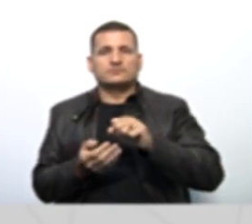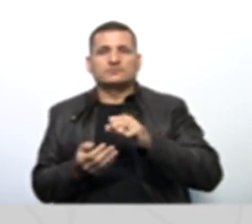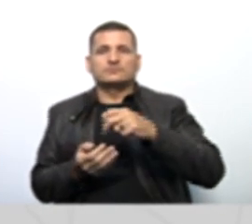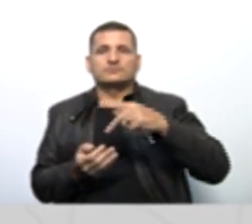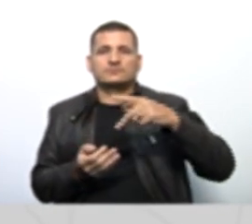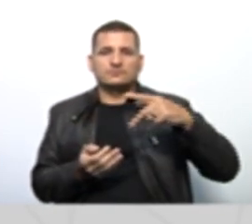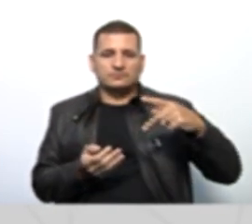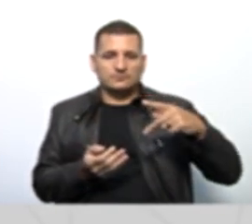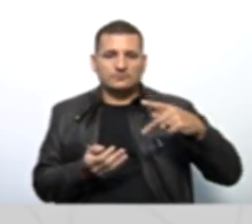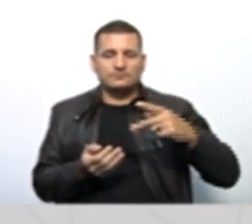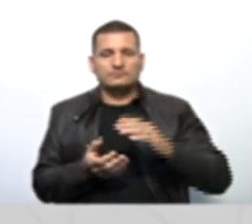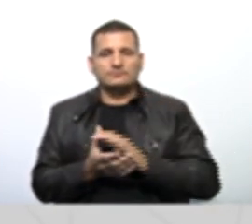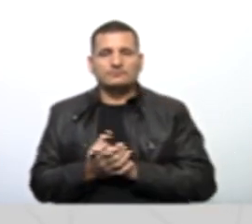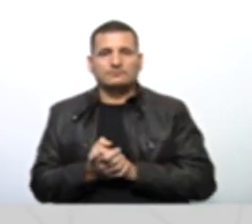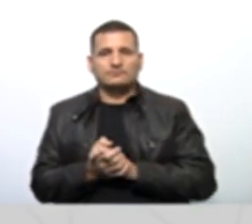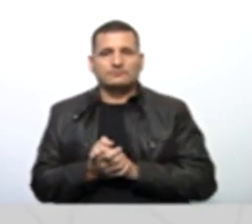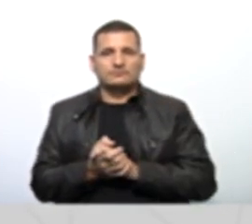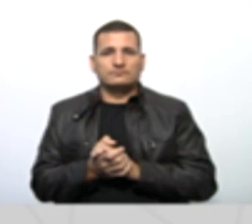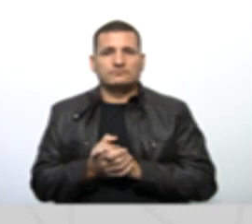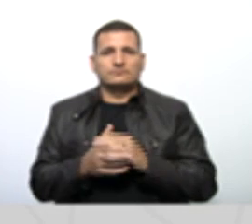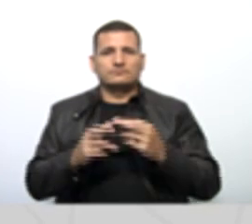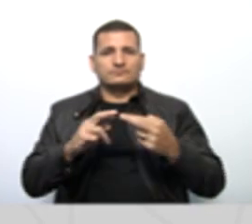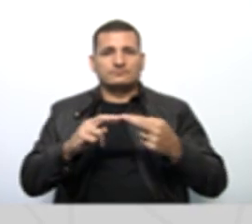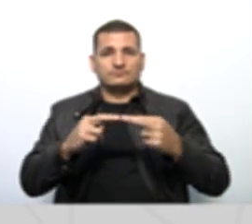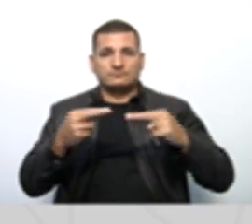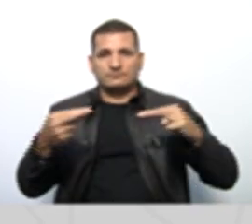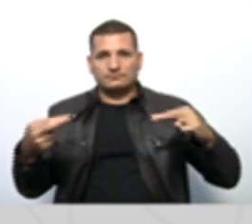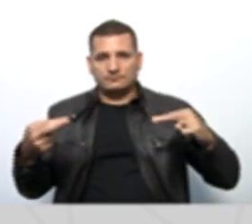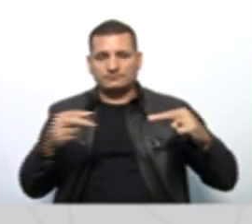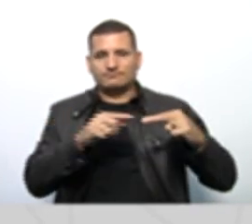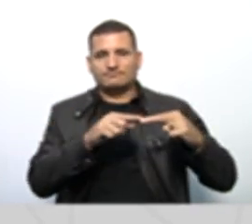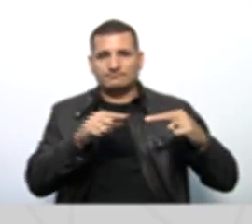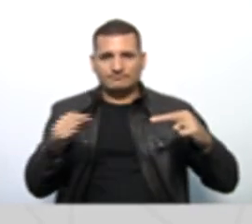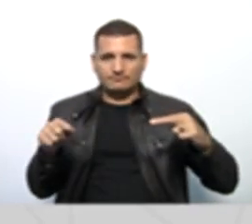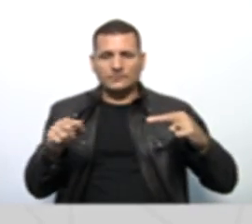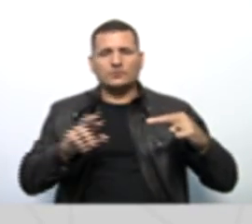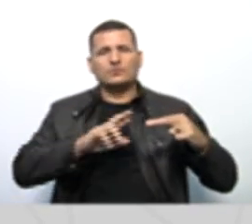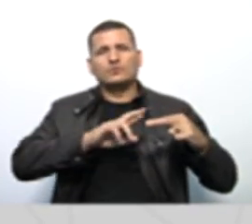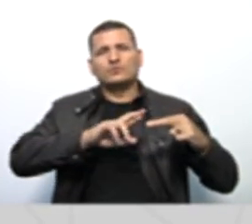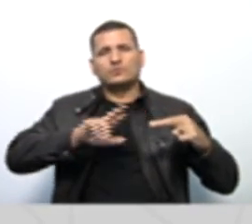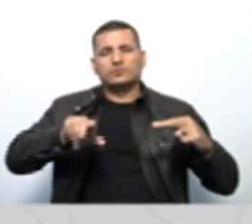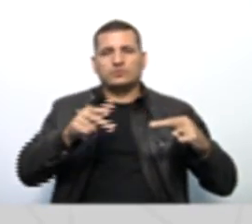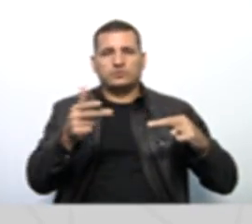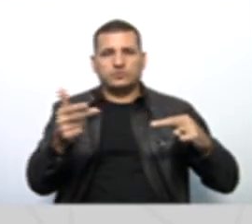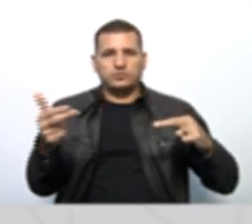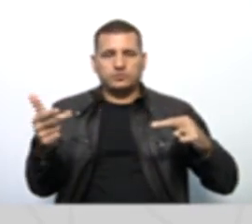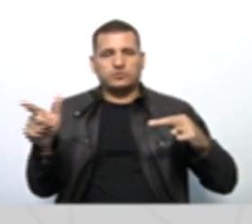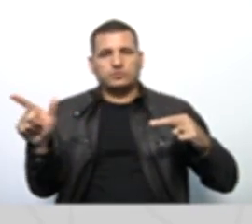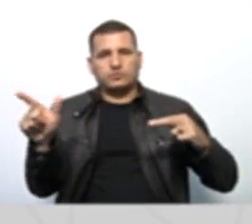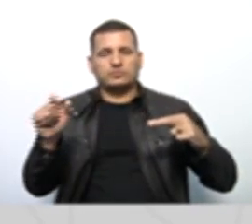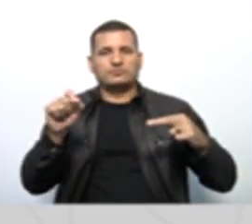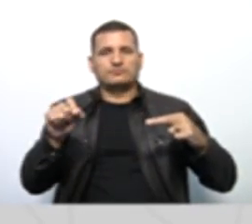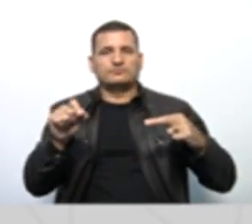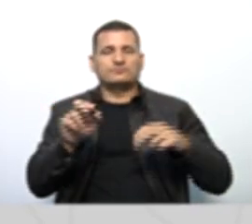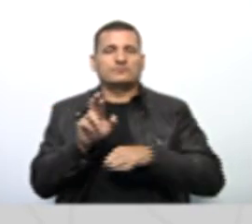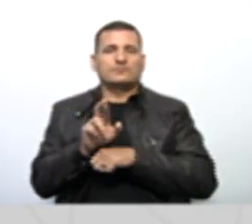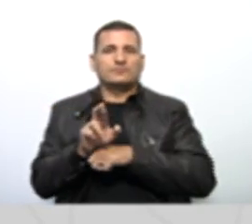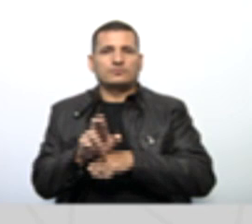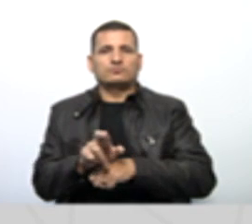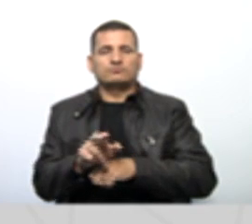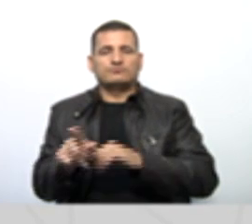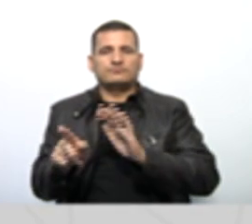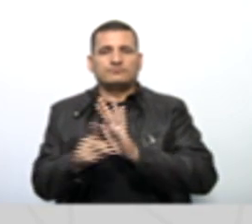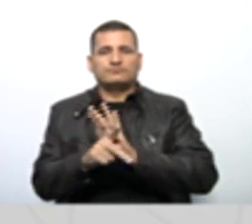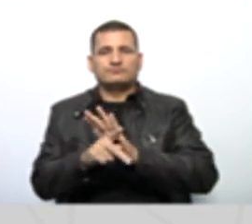além do cabeamento propriamente dito pessoal existe diversos outros materiais e recursos de infraestrutura